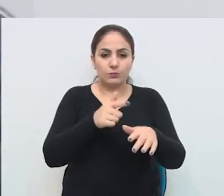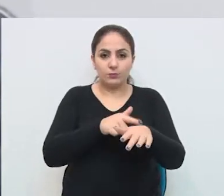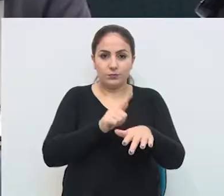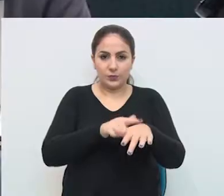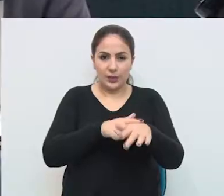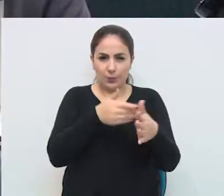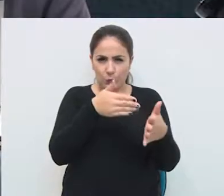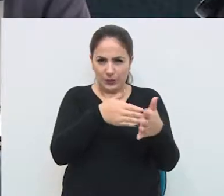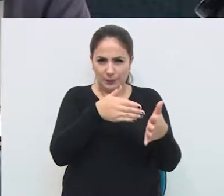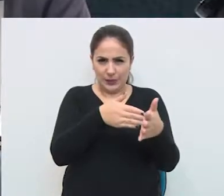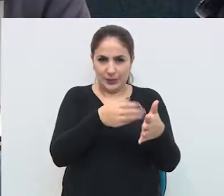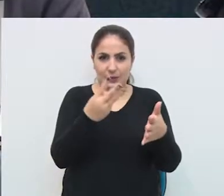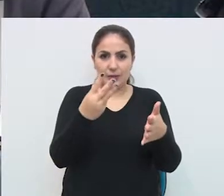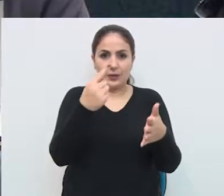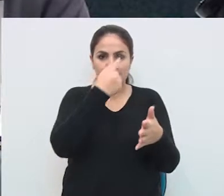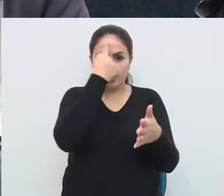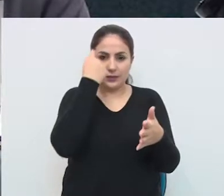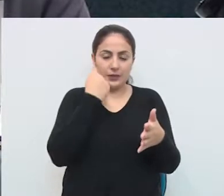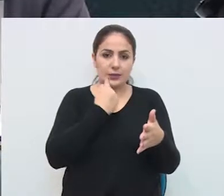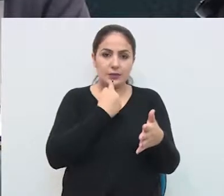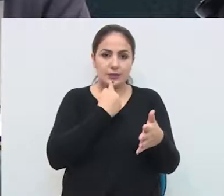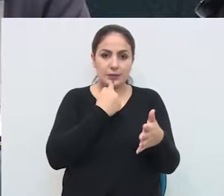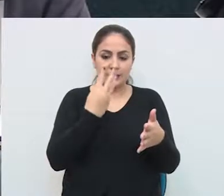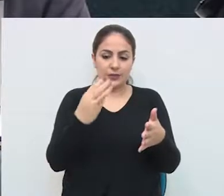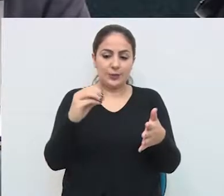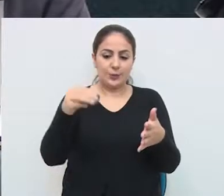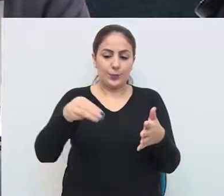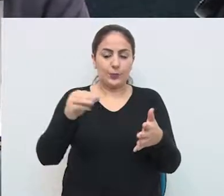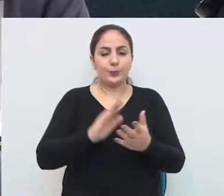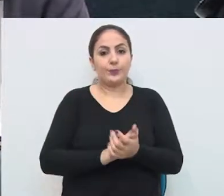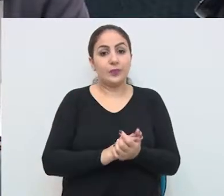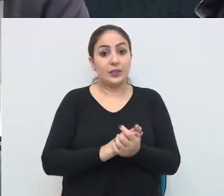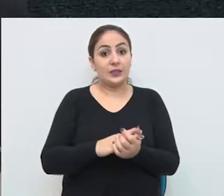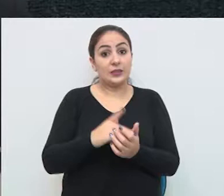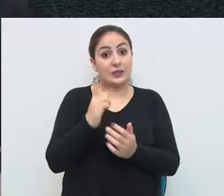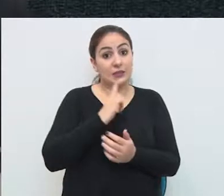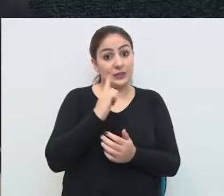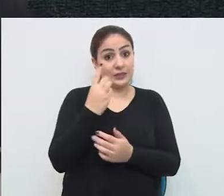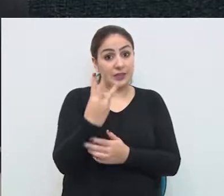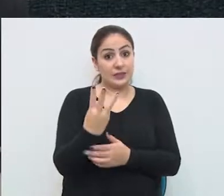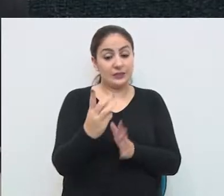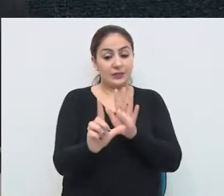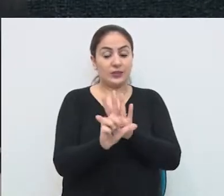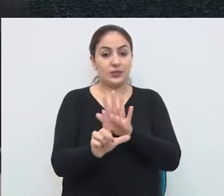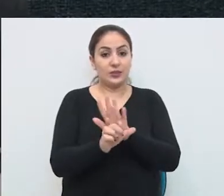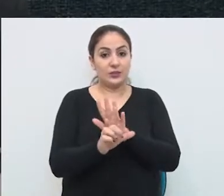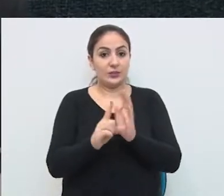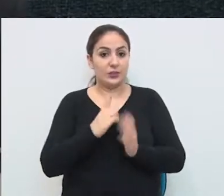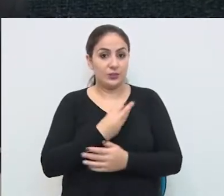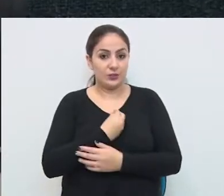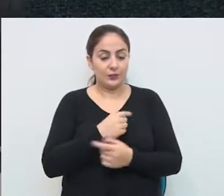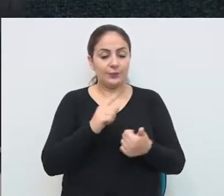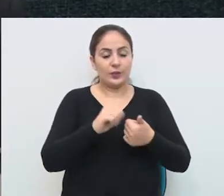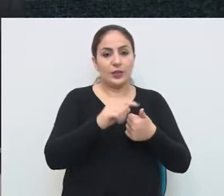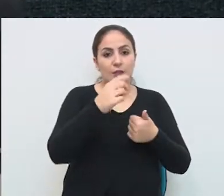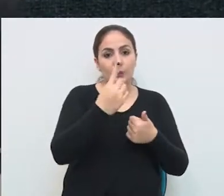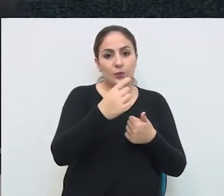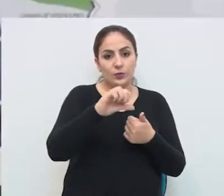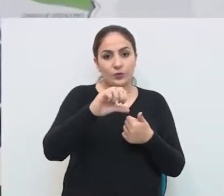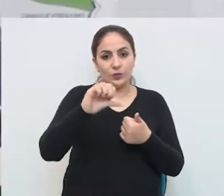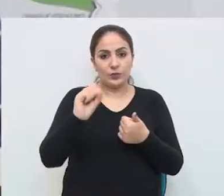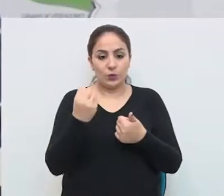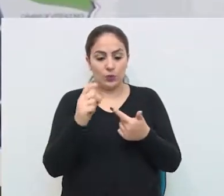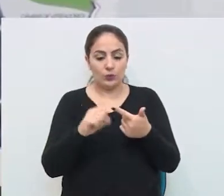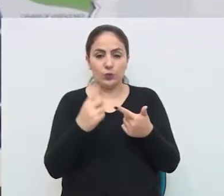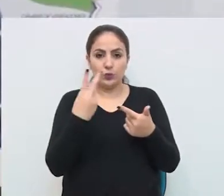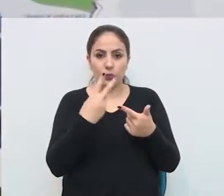hora. A matéria unifica 3 legislações existentes, de 98, 2000 e 2002,